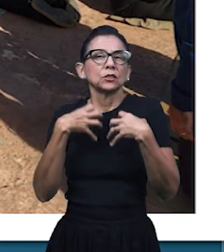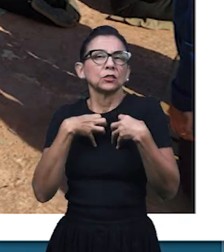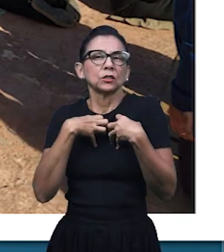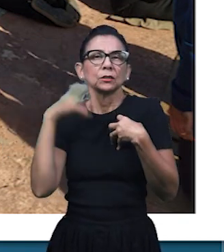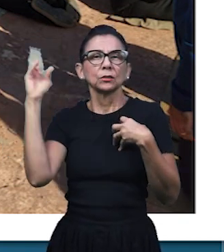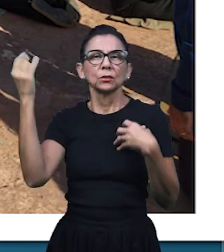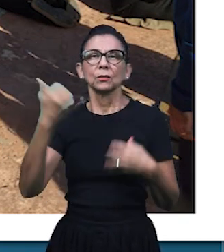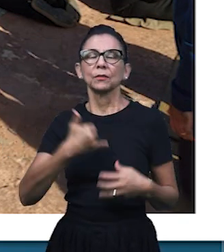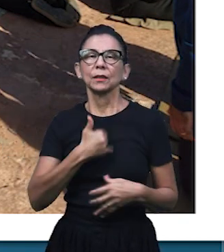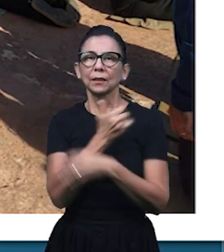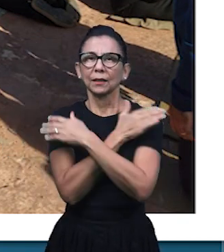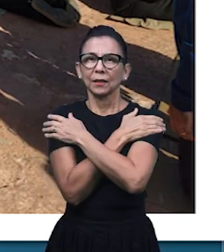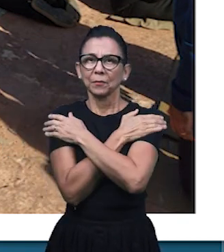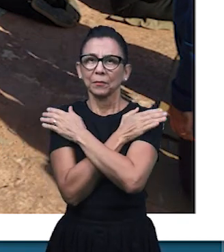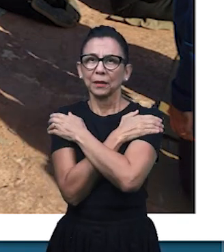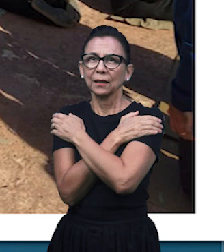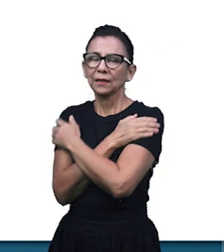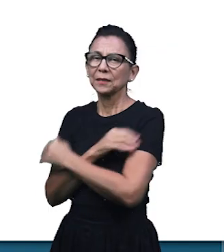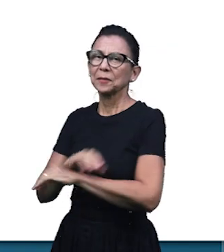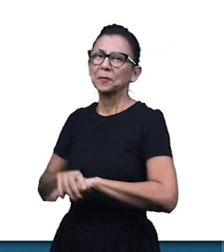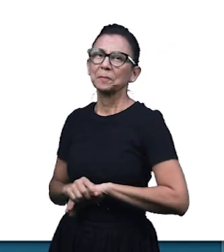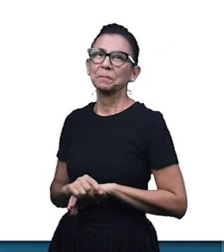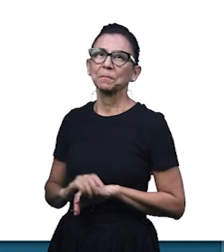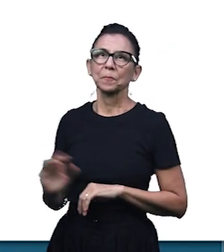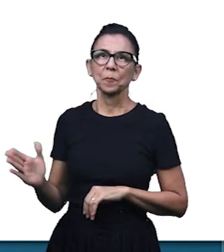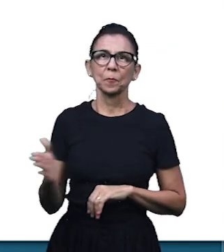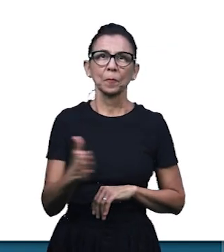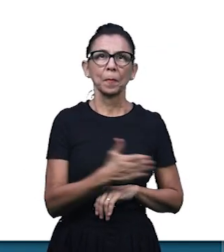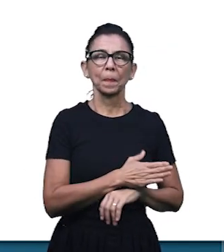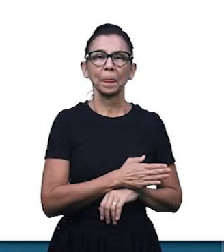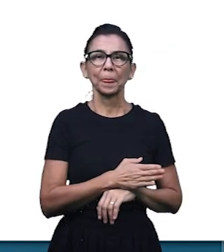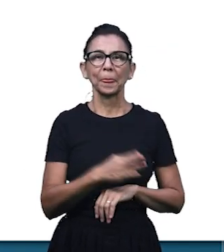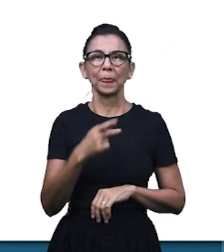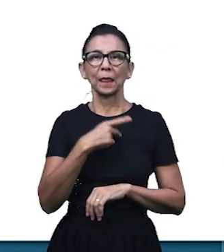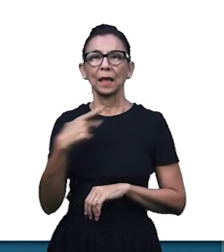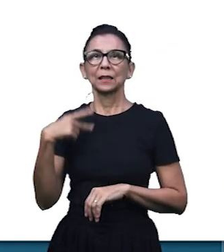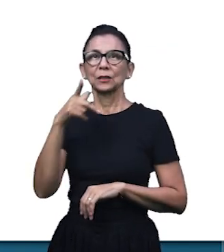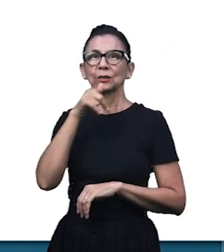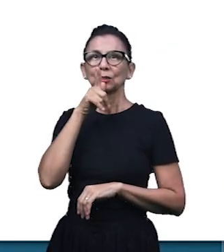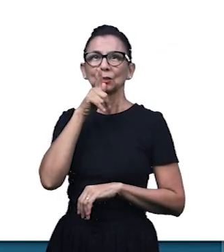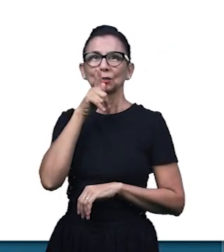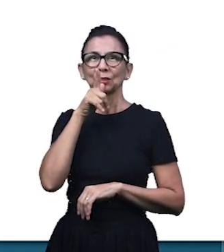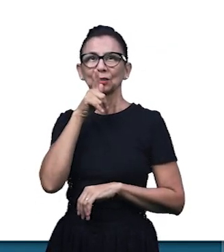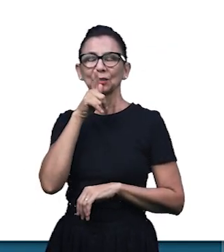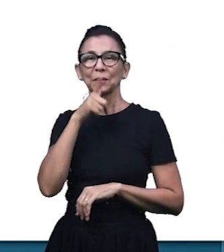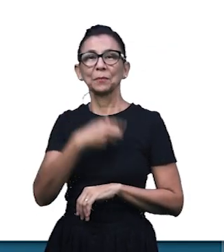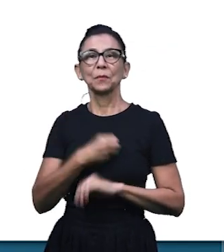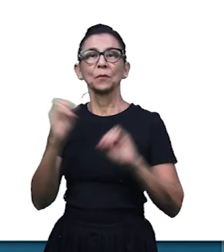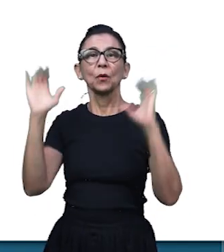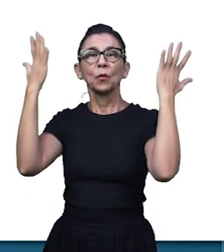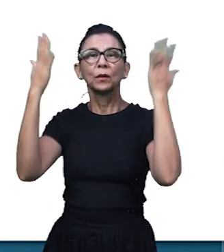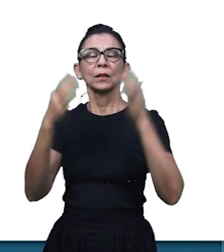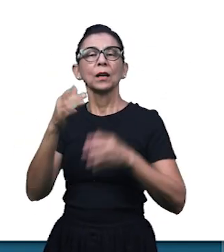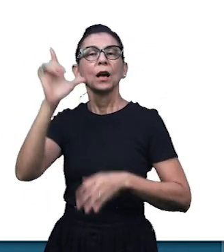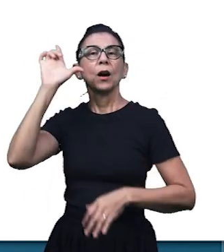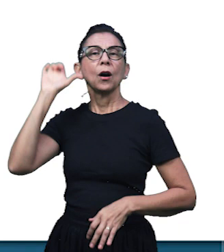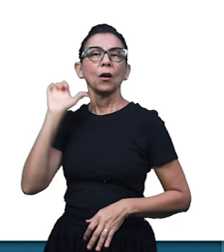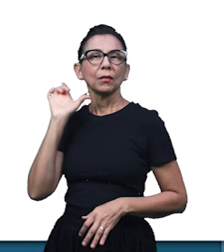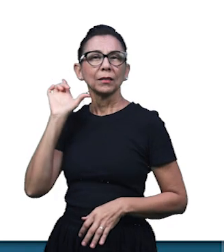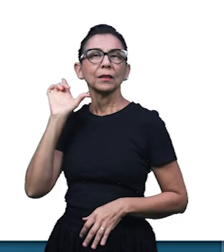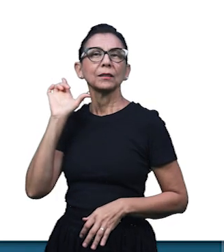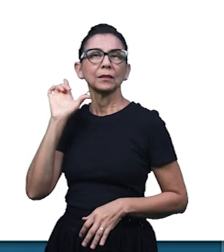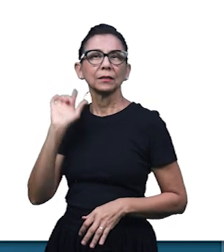abraço aqui aos irmãos do Rio de Janeiro. Agora nós tivemos um evento, você vê aí o pastor Gilson participou desse evento. Esse evento aconteceu ontem e